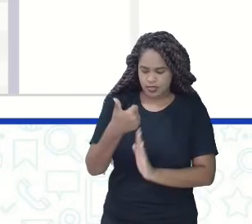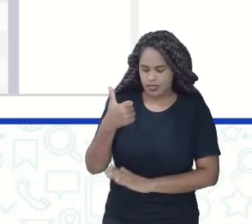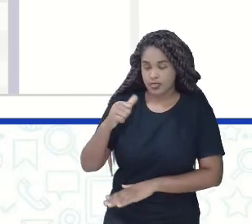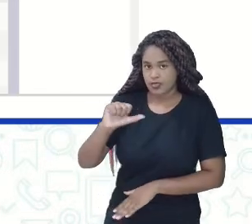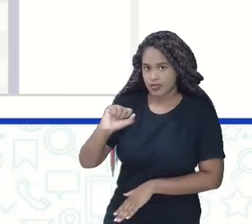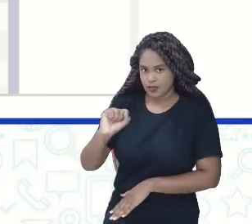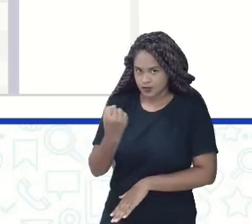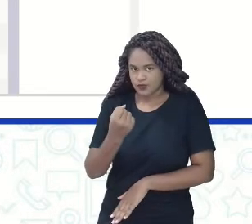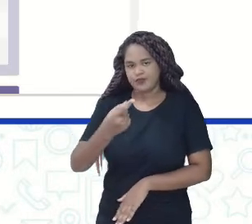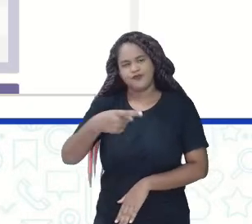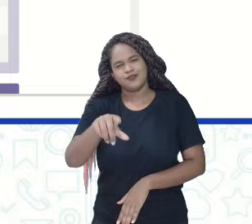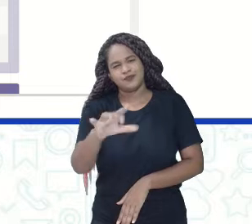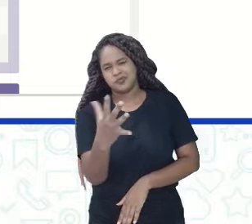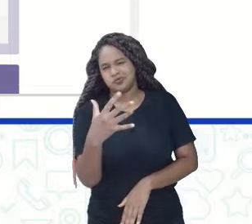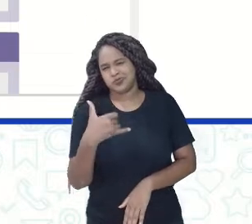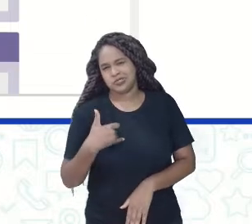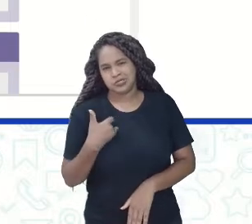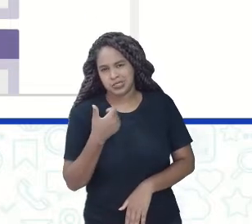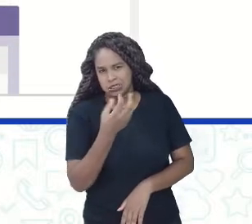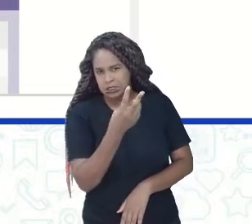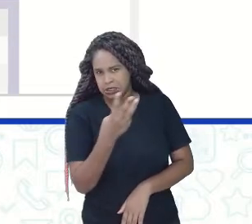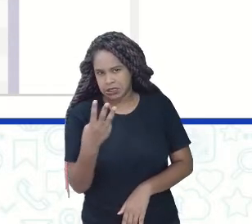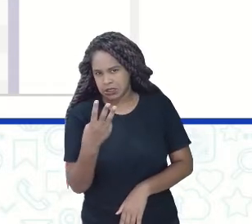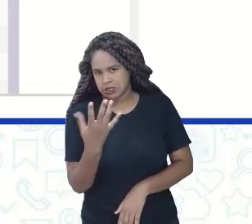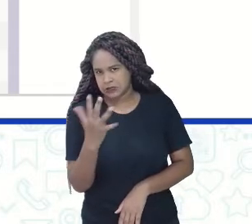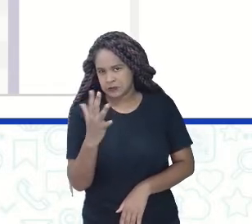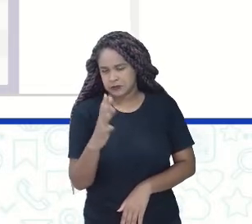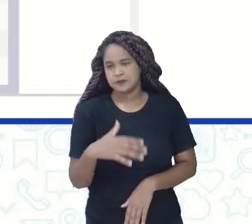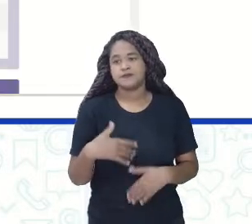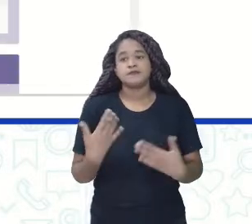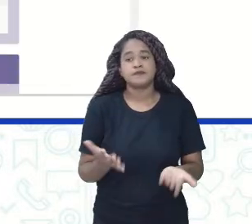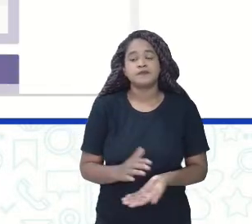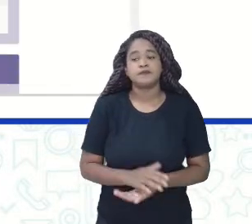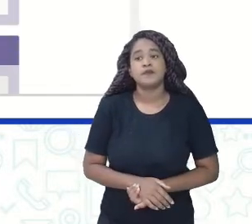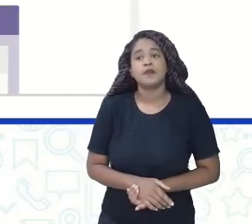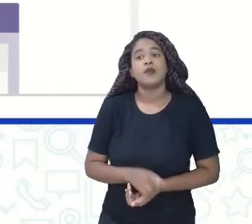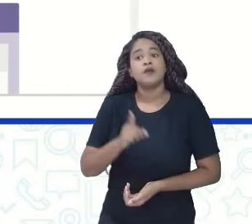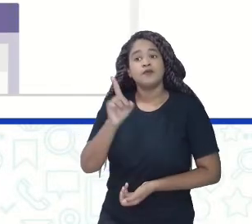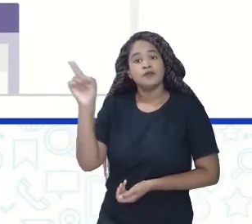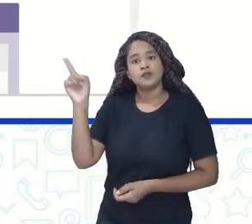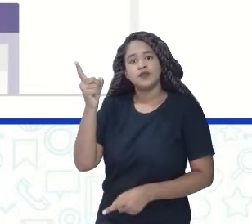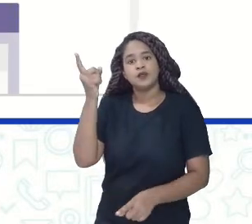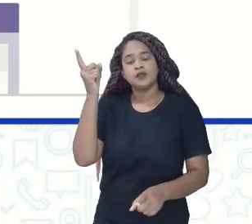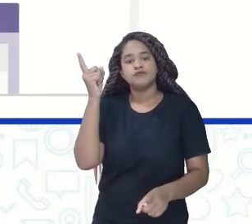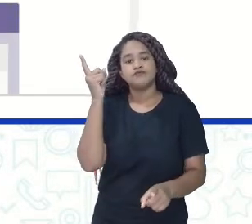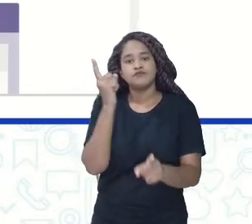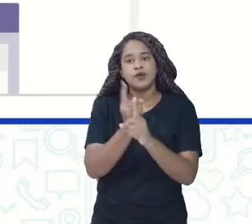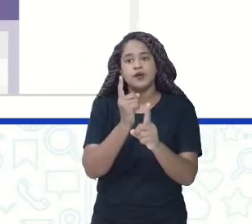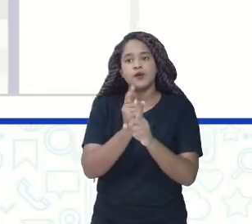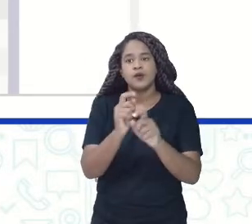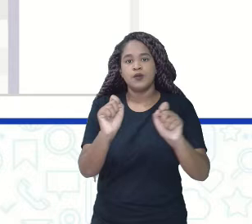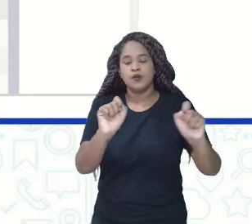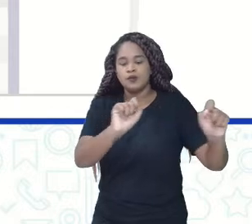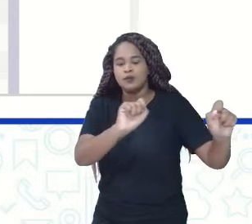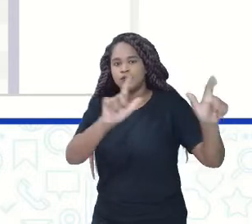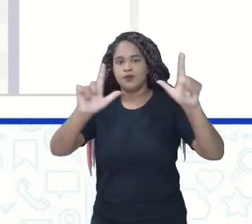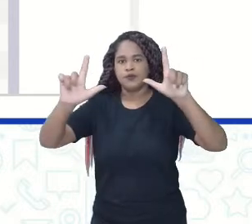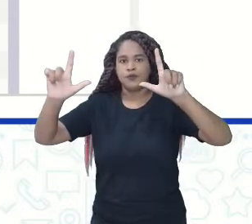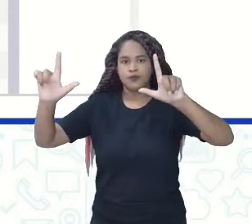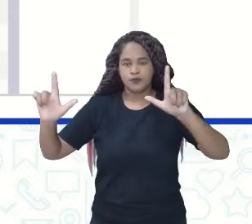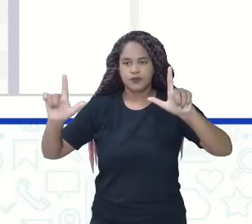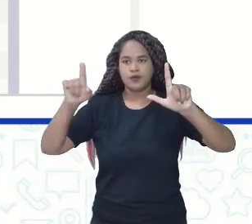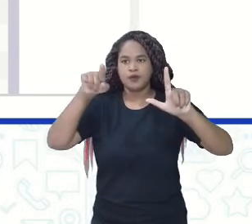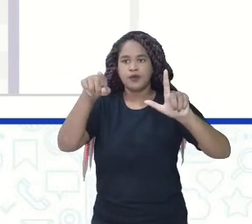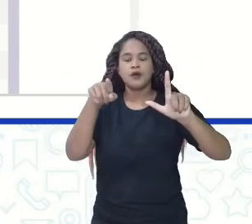menos. E vai rolar um pouquinho, pelo menos para o que eu quero mostrar a vocês hoje, para chegar na parte de condicionais. Olha aí nessa